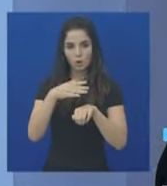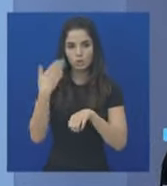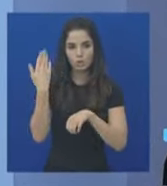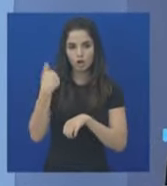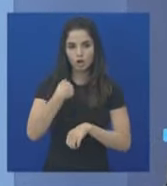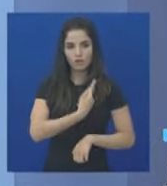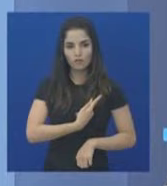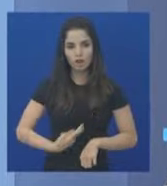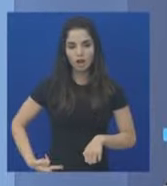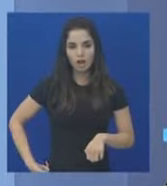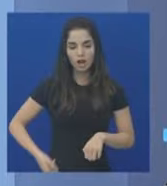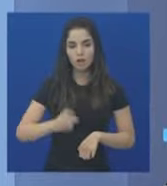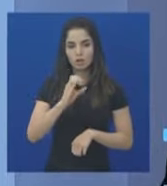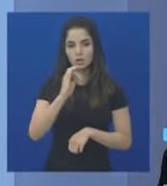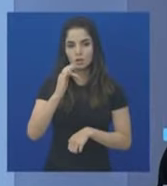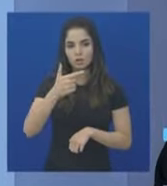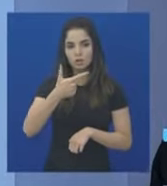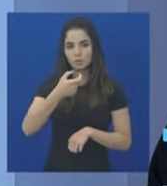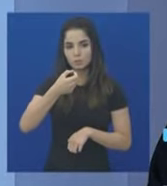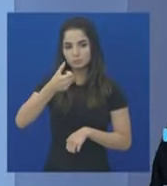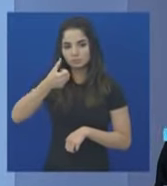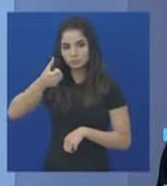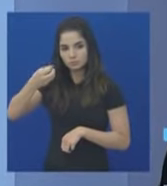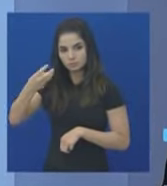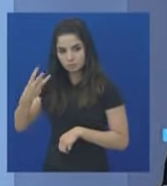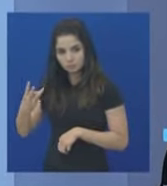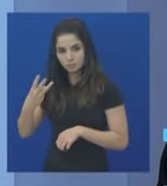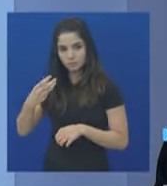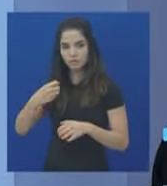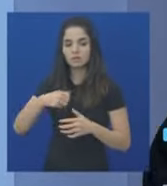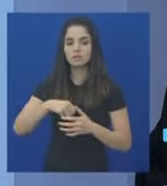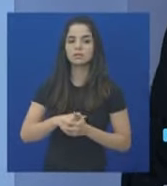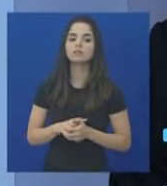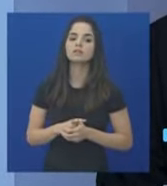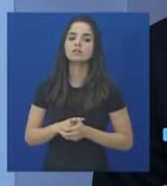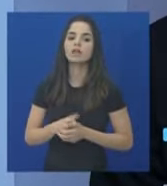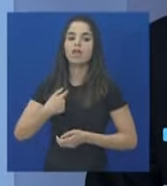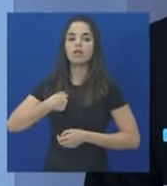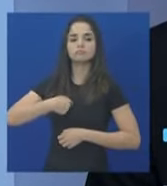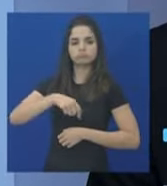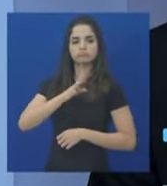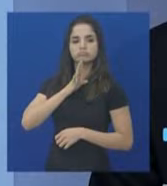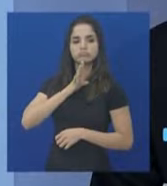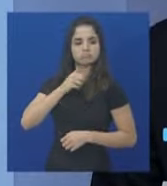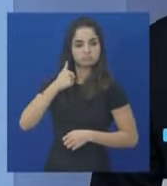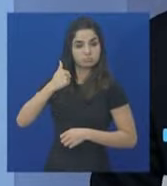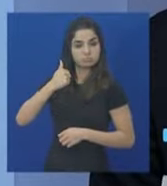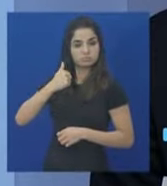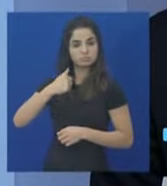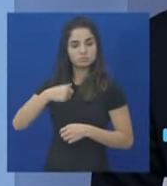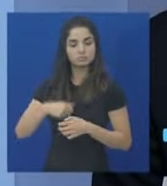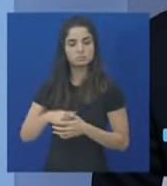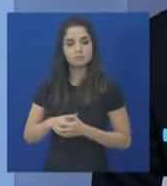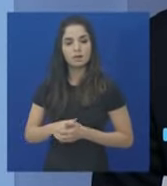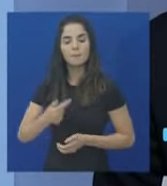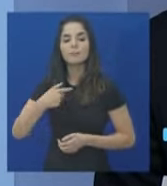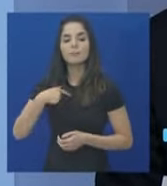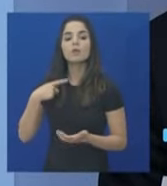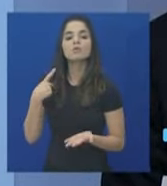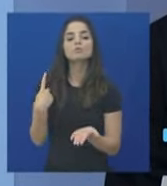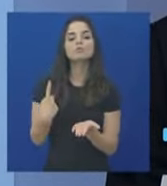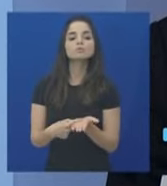no ano de 2003. Portanto, tenho autoridade e conheço esse assunto. Meu compromisso